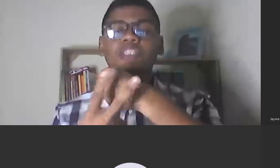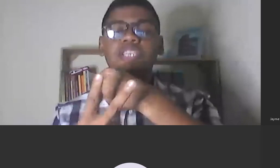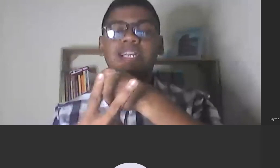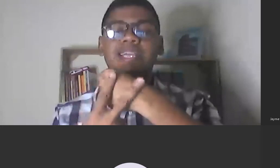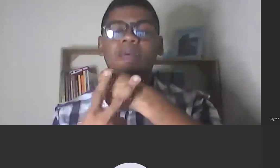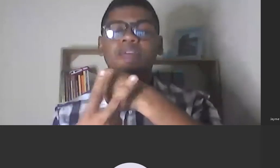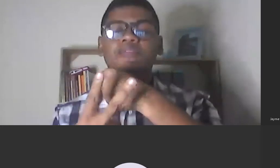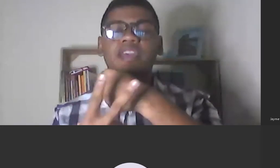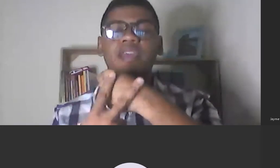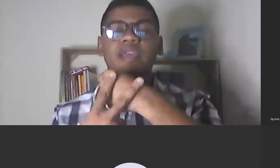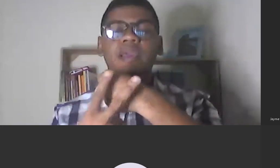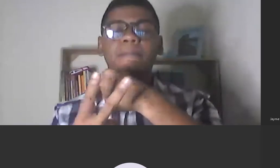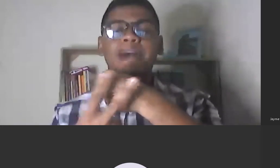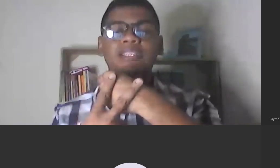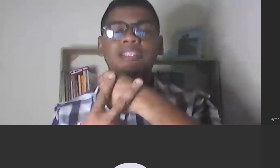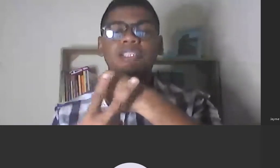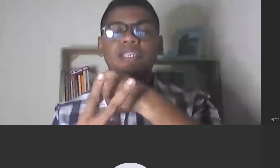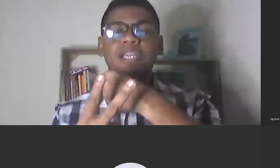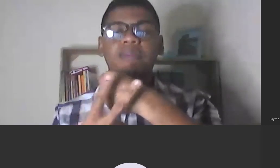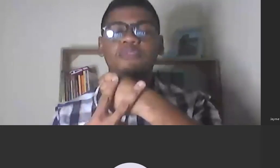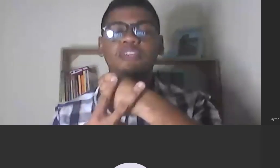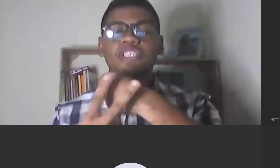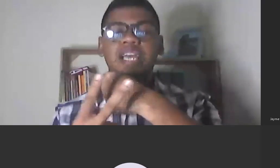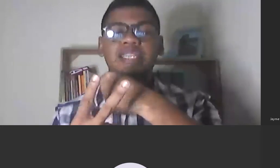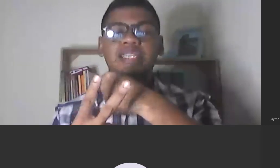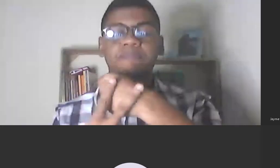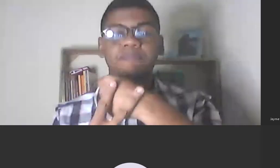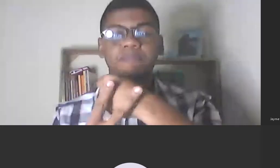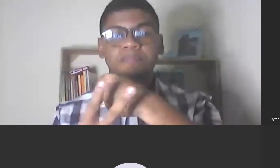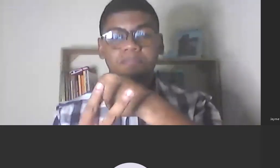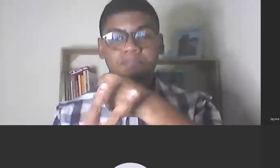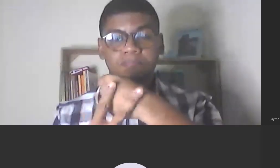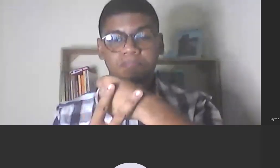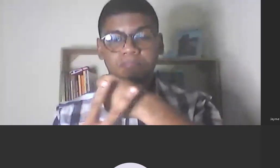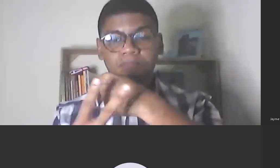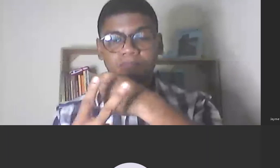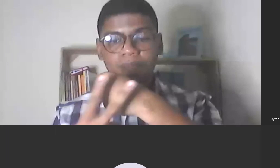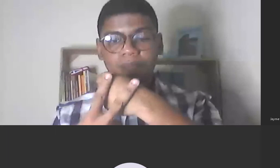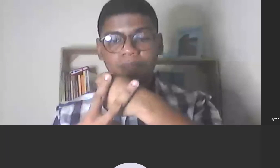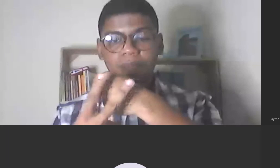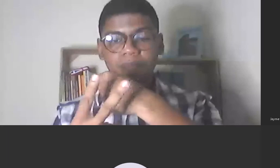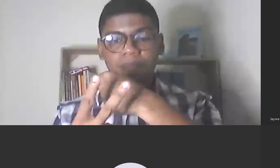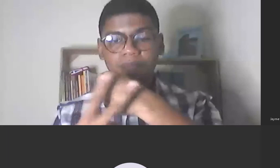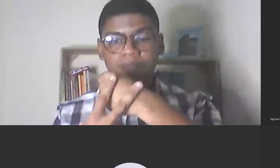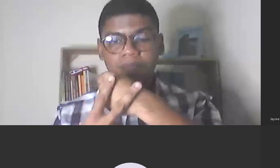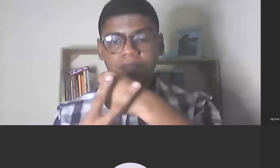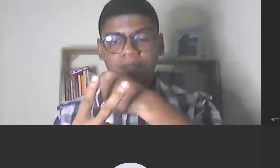na mão fechada. A mão em V bate na mão fechada.